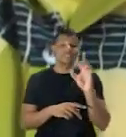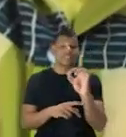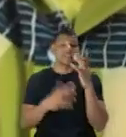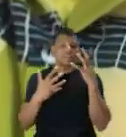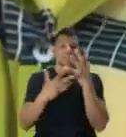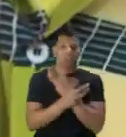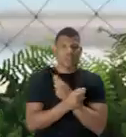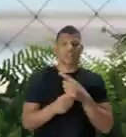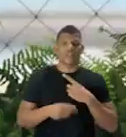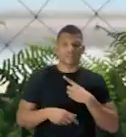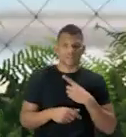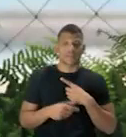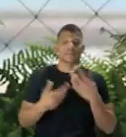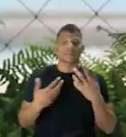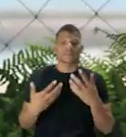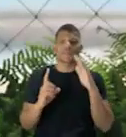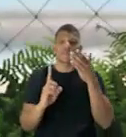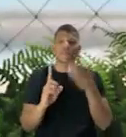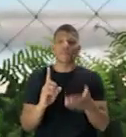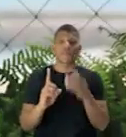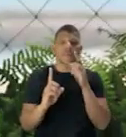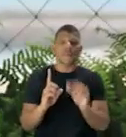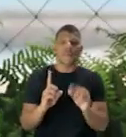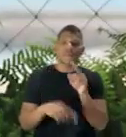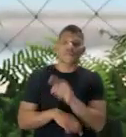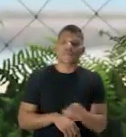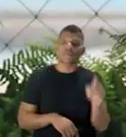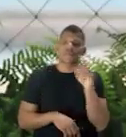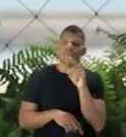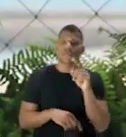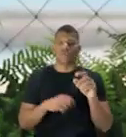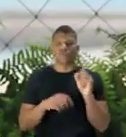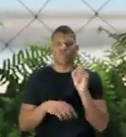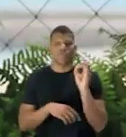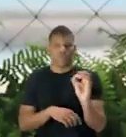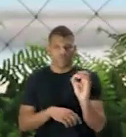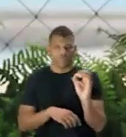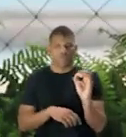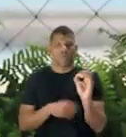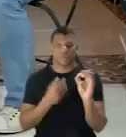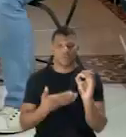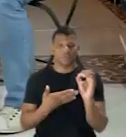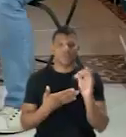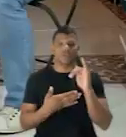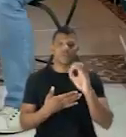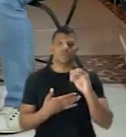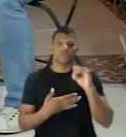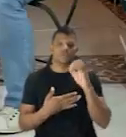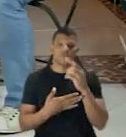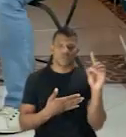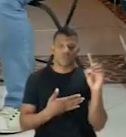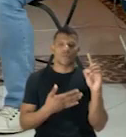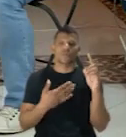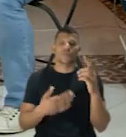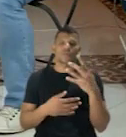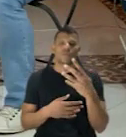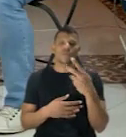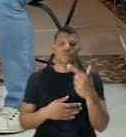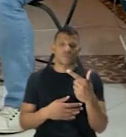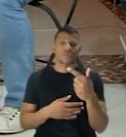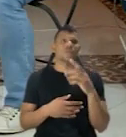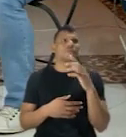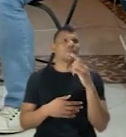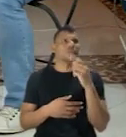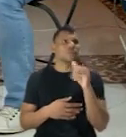CD está maravilhoso. E é uma homenagem de vocês a 80 anos do João. Do isso. João, que nasceu em